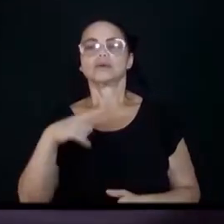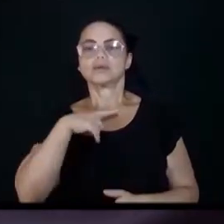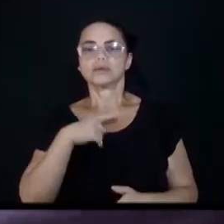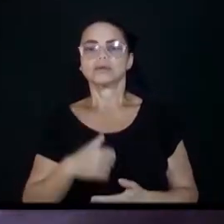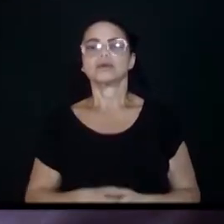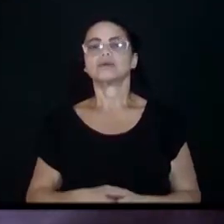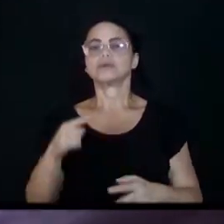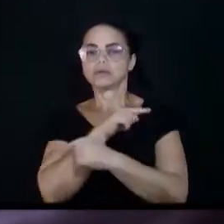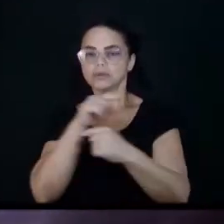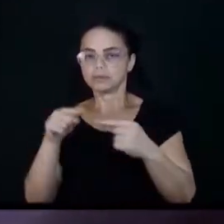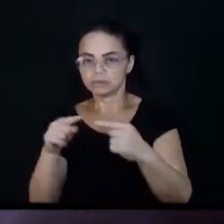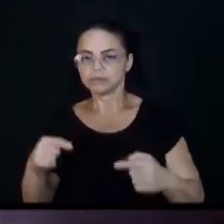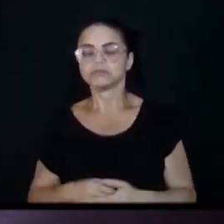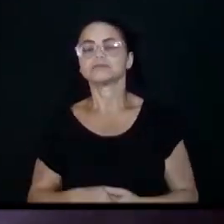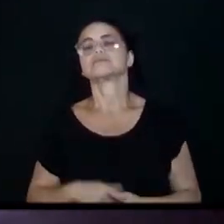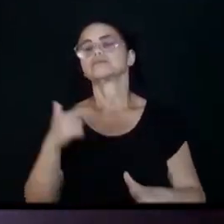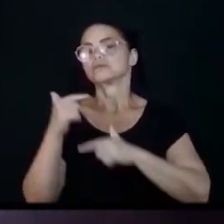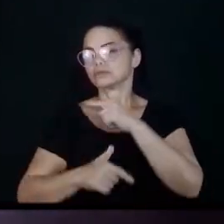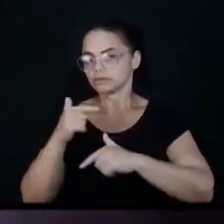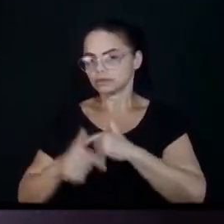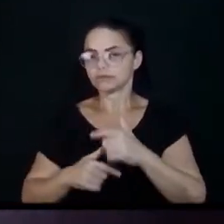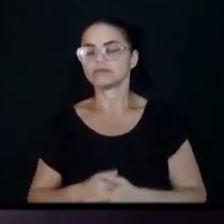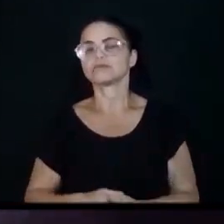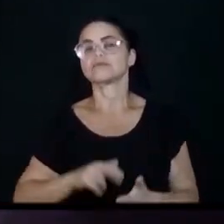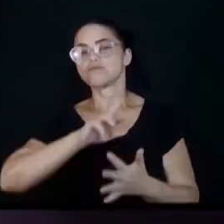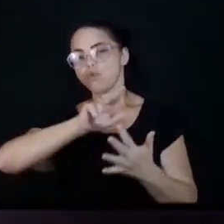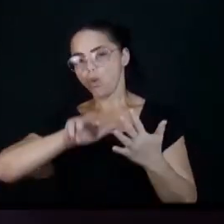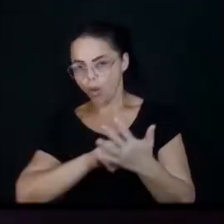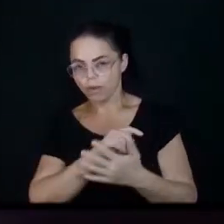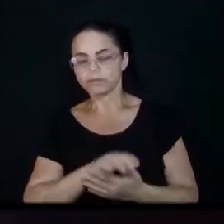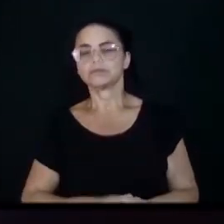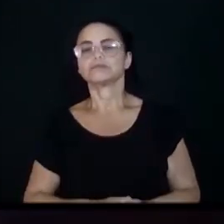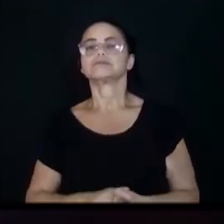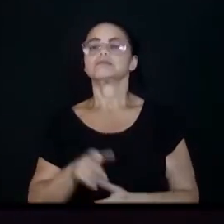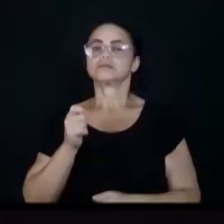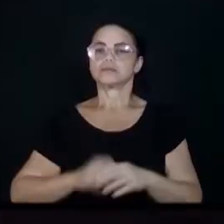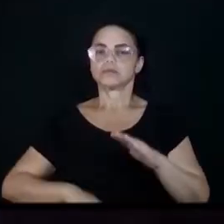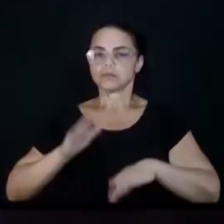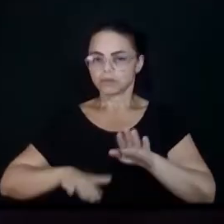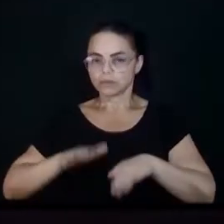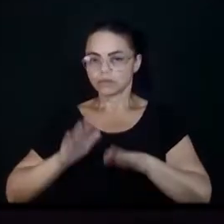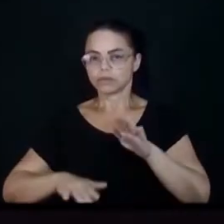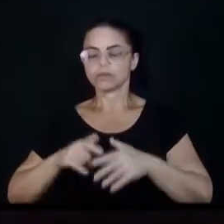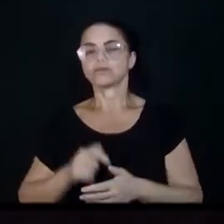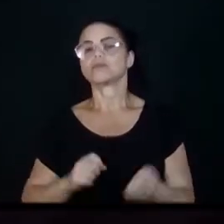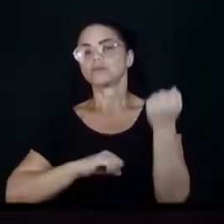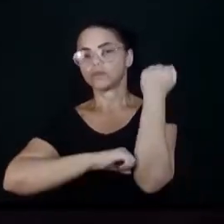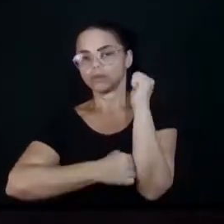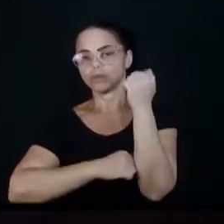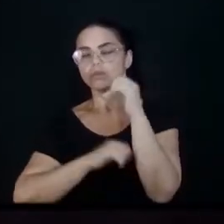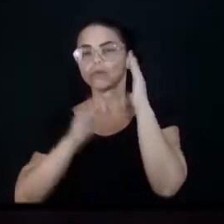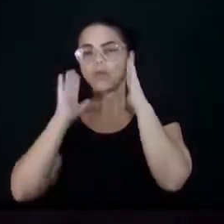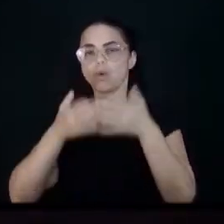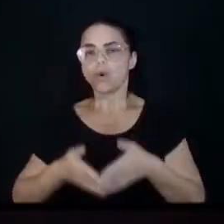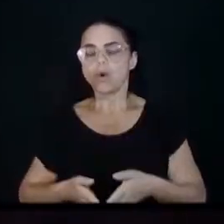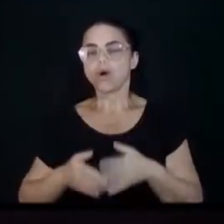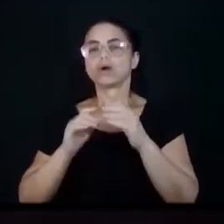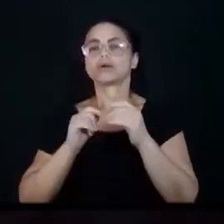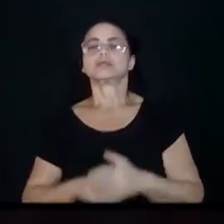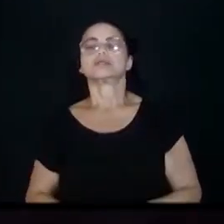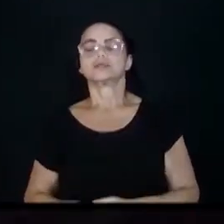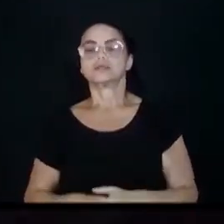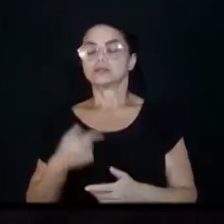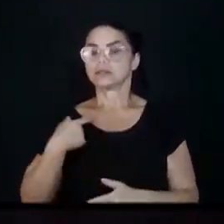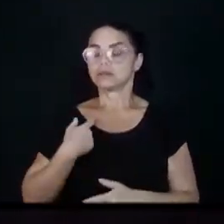de trabalhar diversas situações como coordenação motora, a atenção, a concentração. Né? É uma atividade